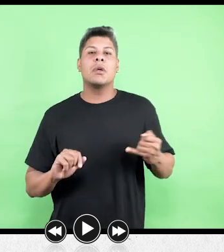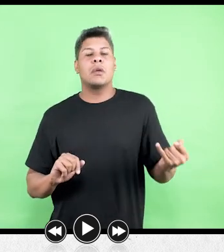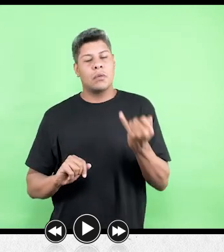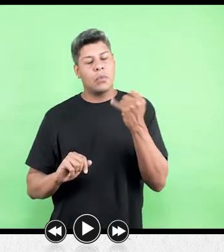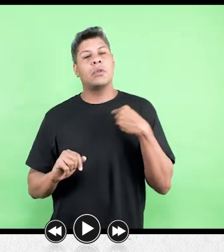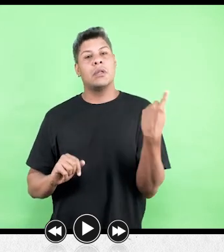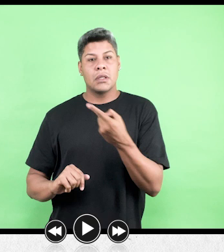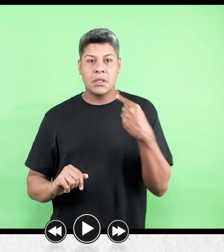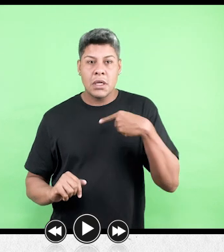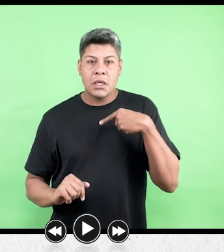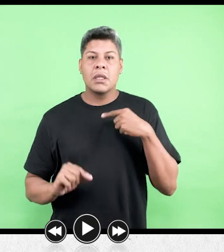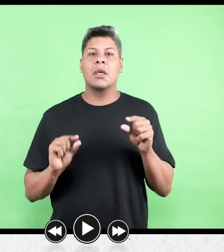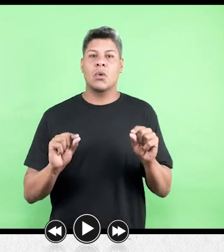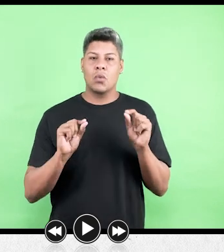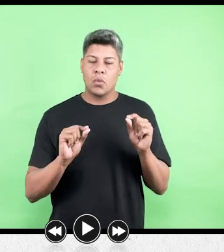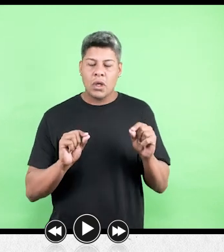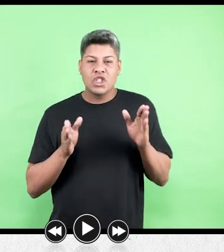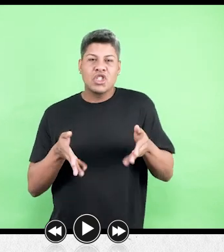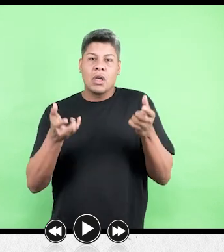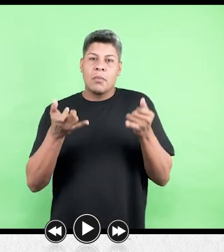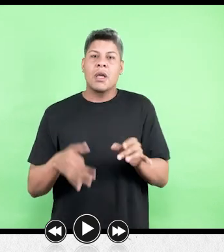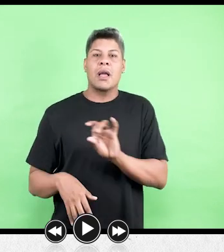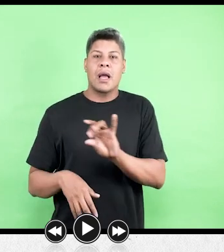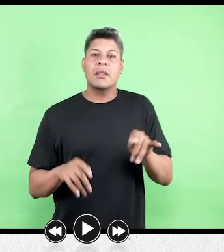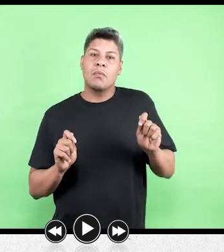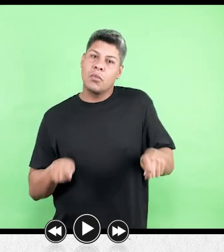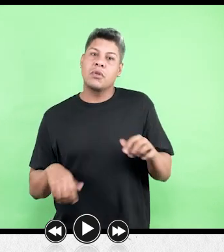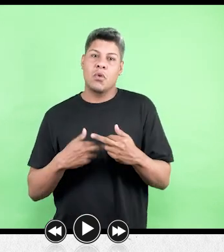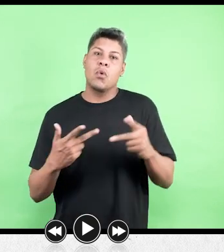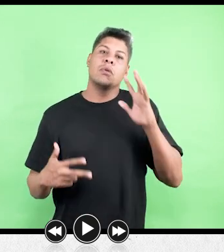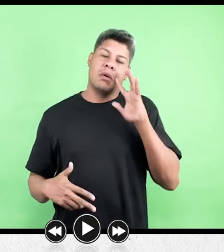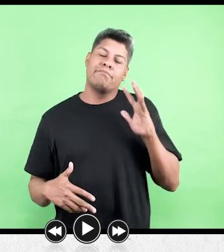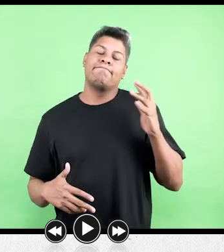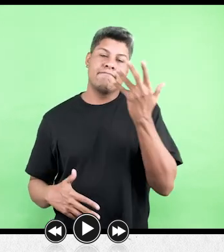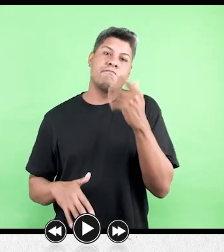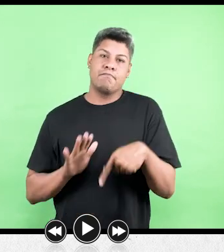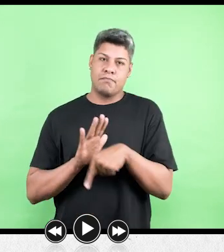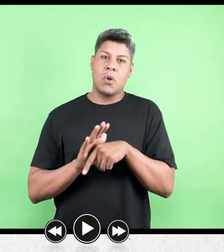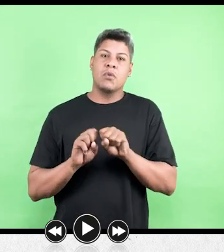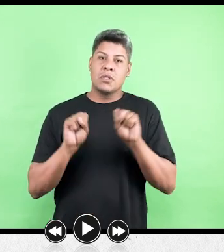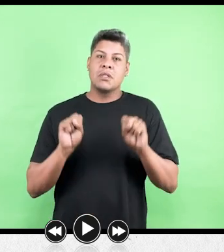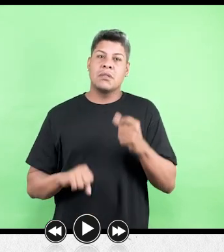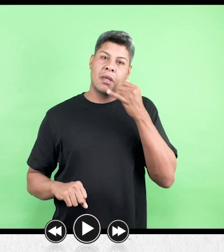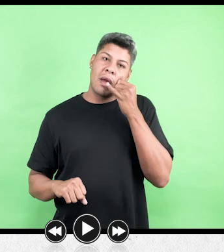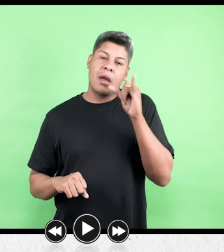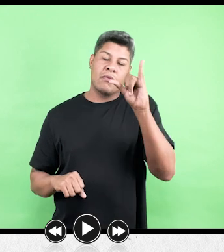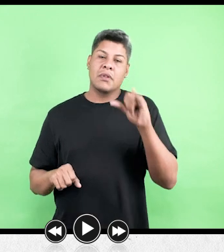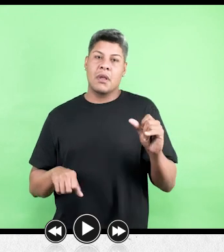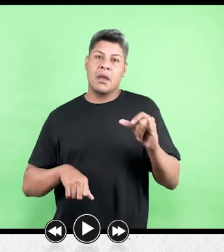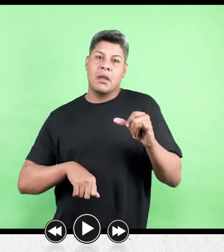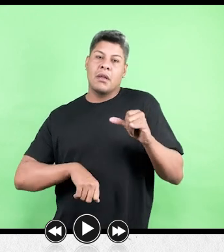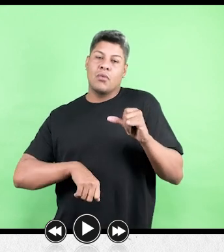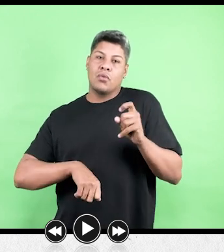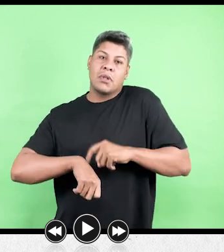a gente ter ações já delineadas para cada uma das possíveis ocorrências que podem acontecer no sistema para minimizar o tempo de resposta.